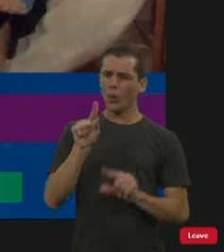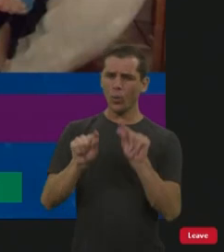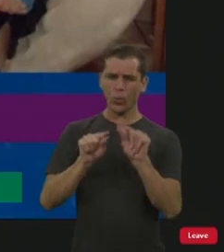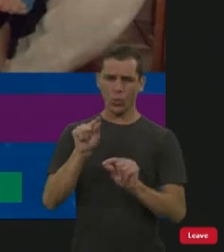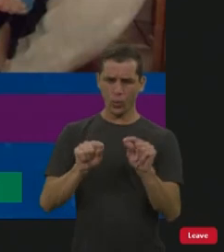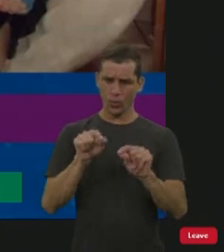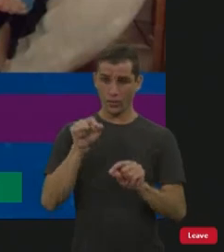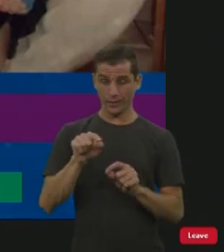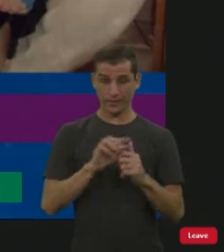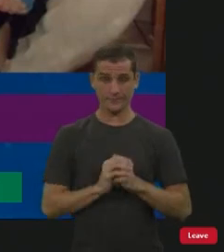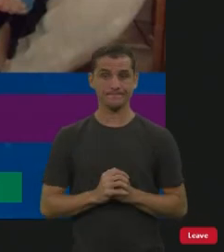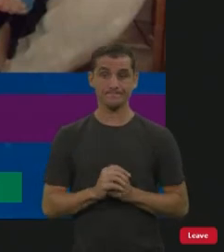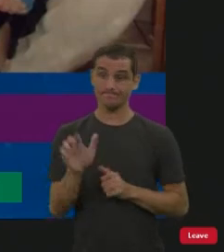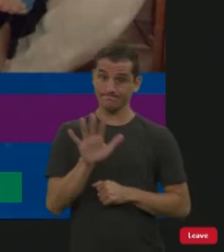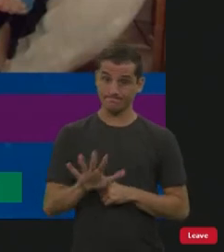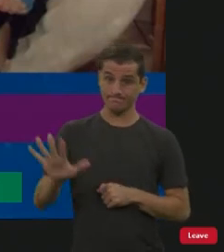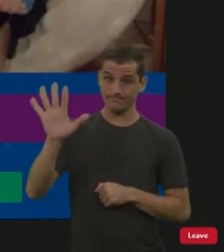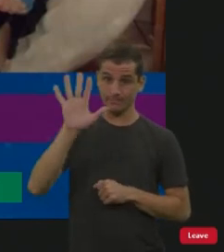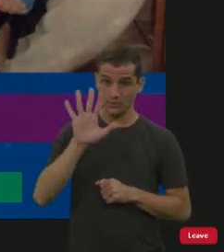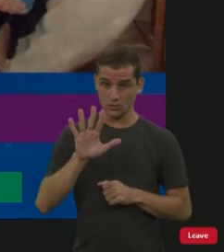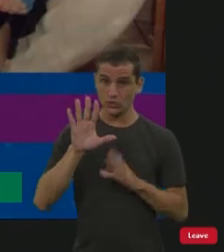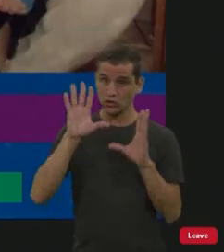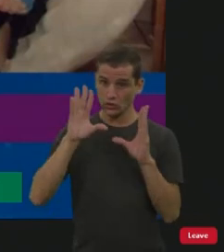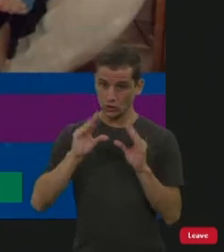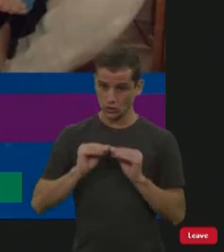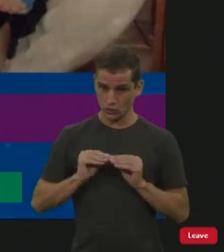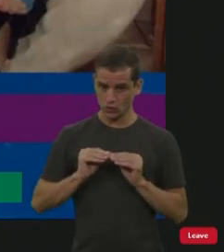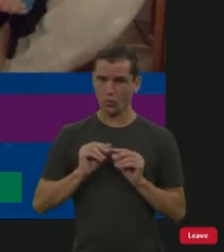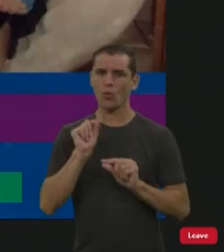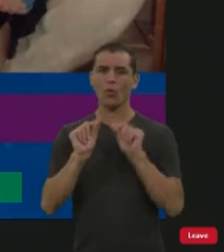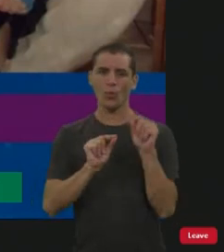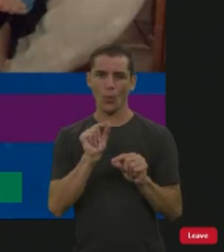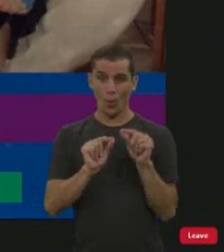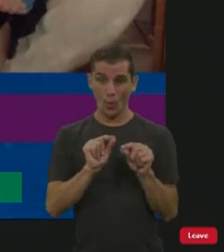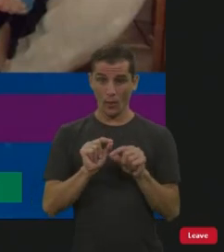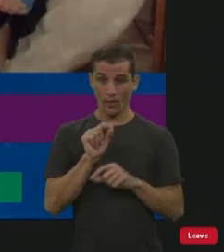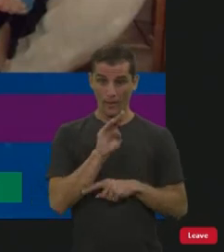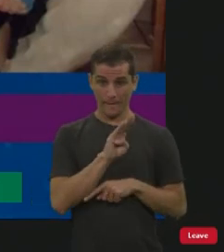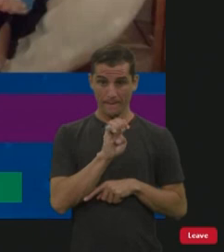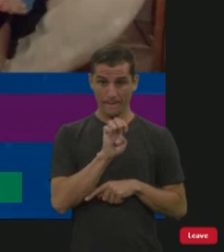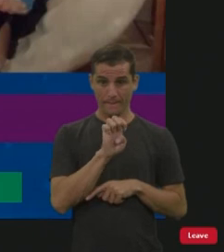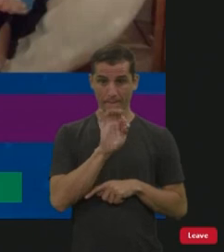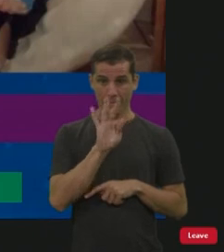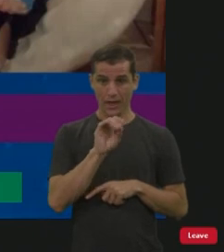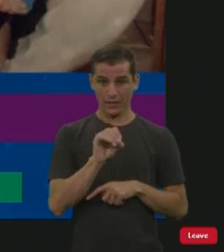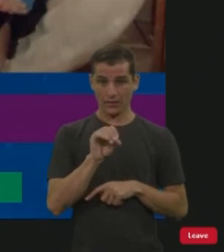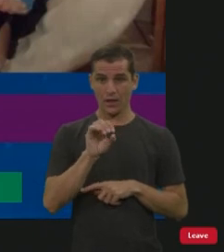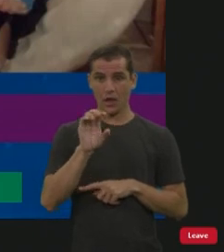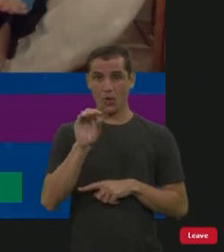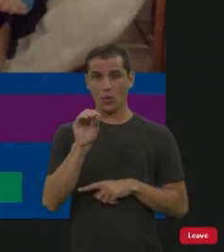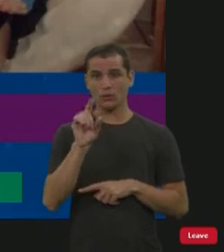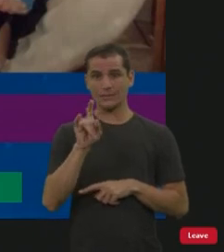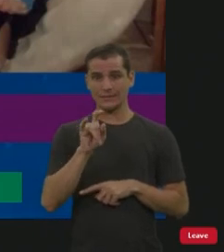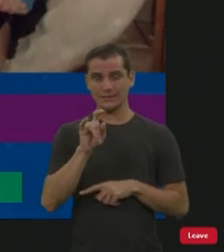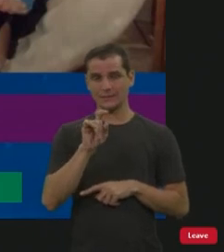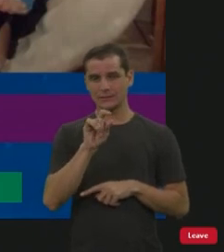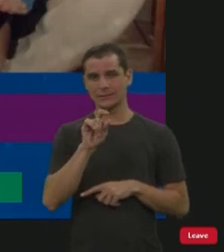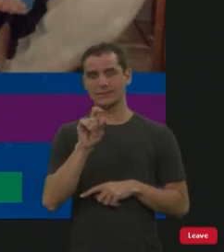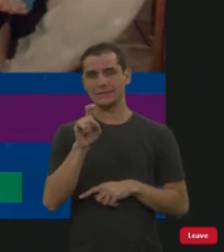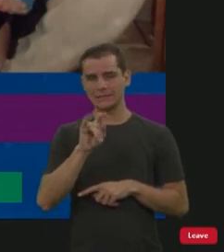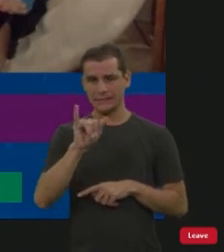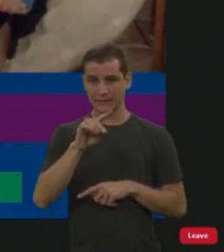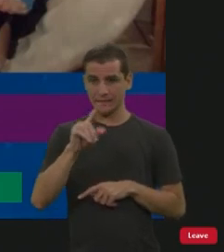modo falando, né, a beta-oxidação de ácido graxo é a queima de gordura, né?